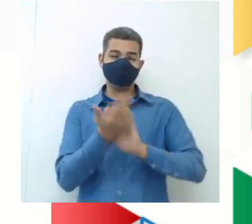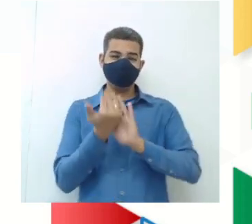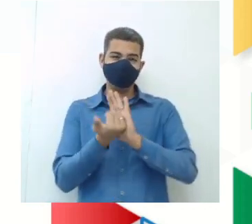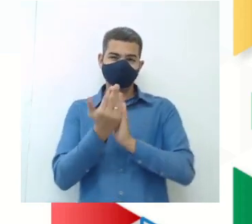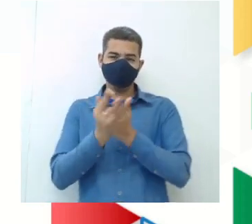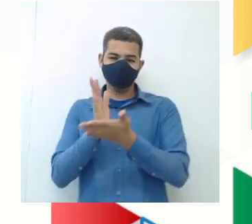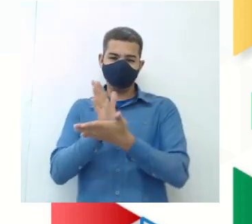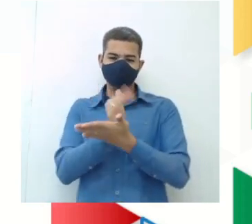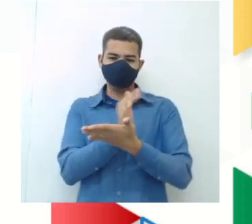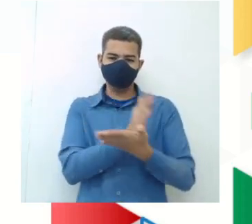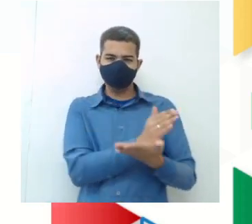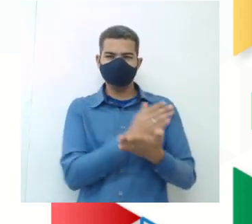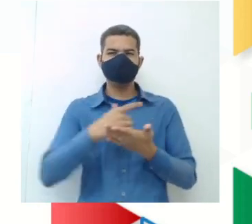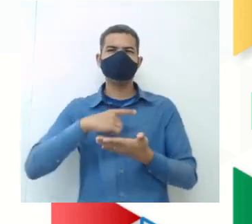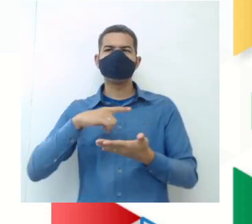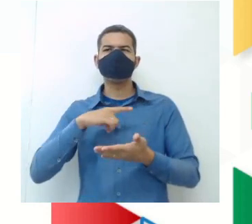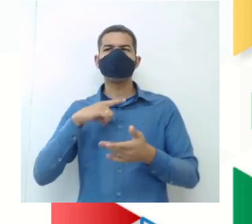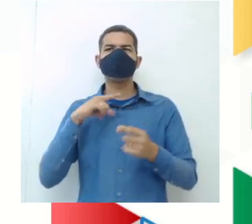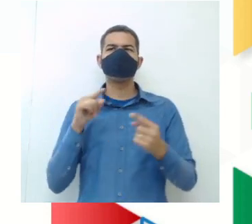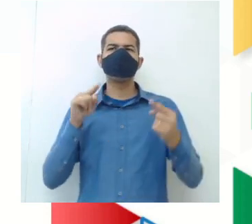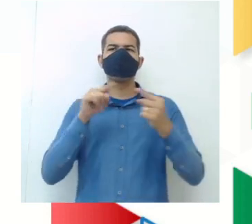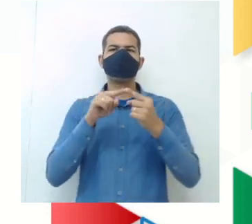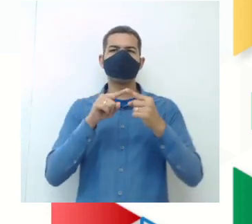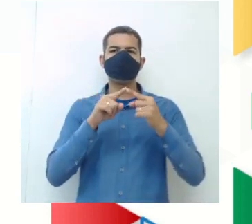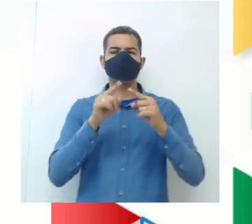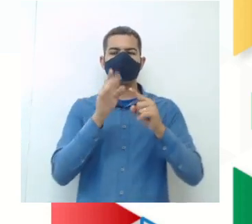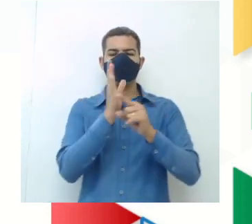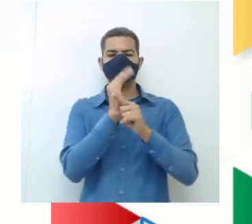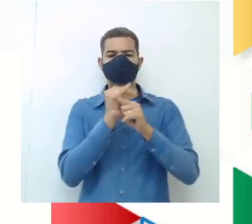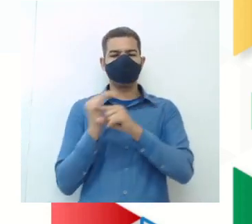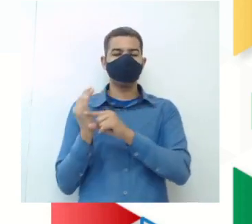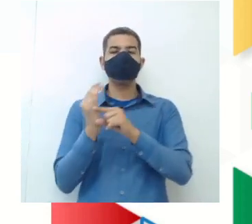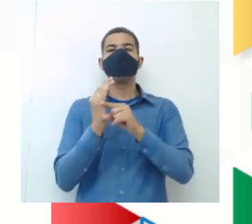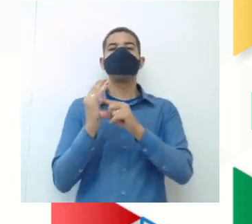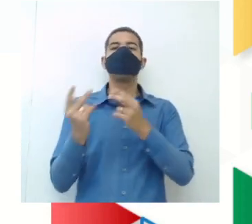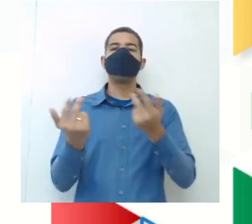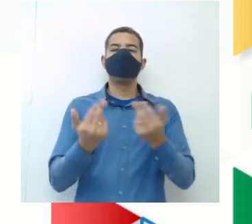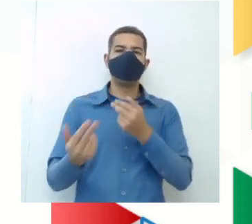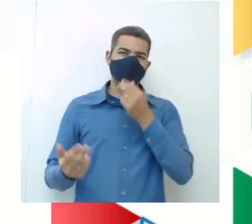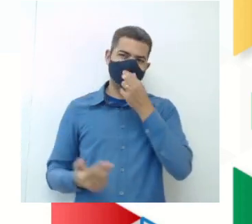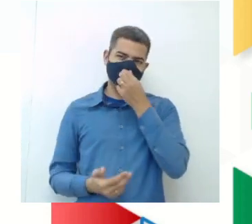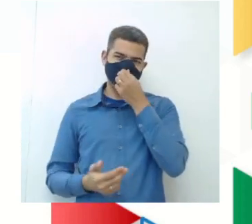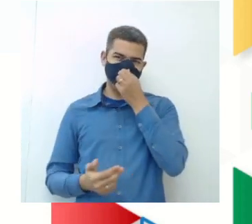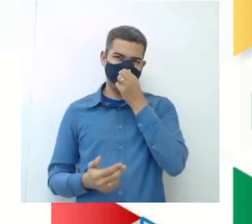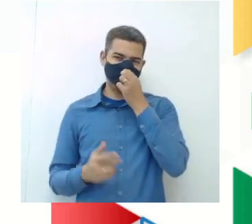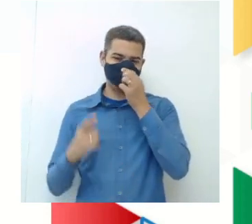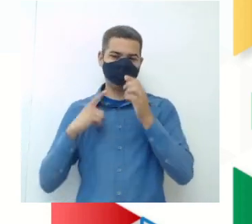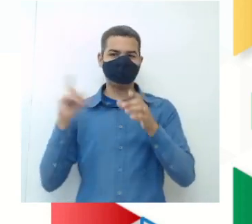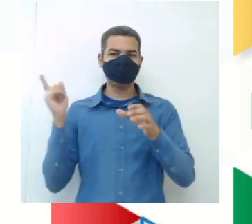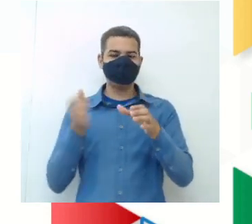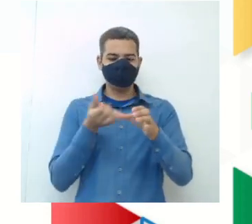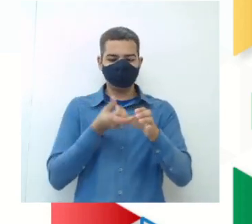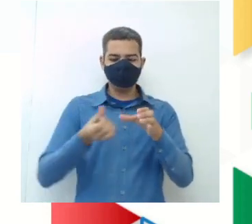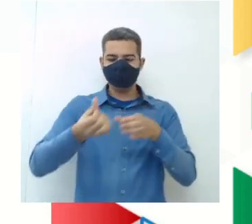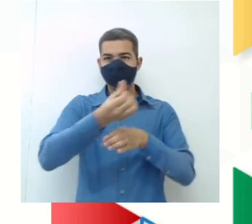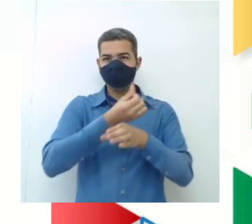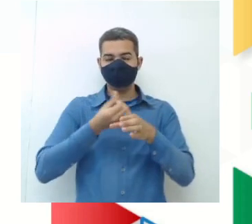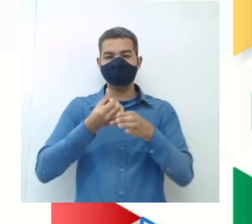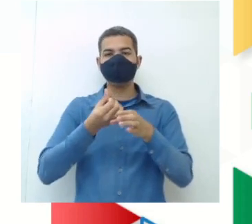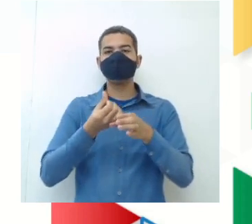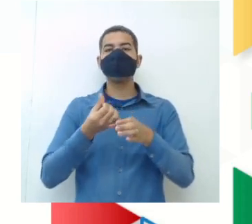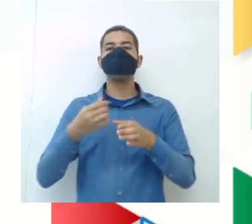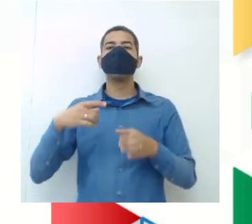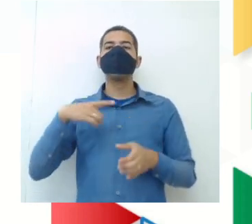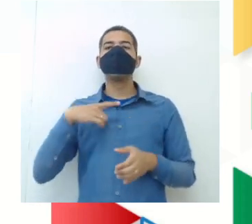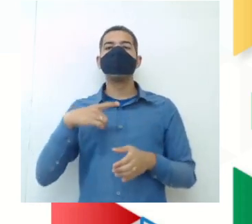gente vai observar por meio da fração como se representa cada uma delas. Aí eu tenho um hexágono, primeira parte do